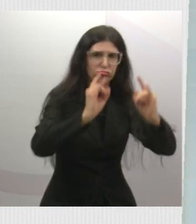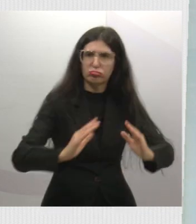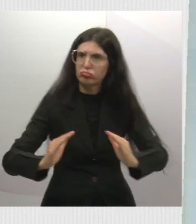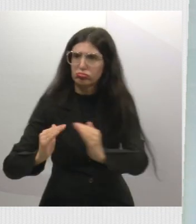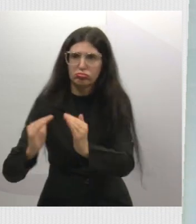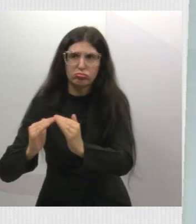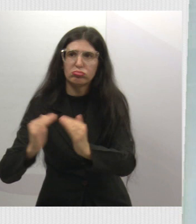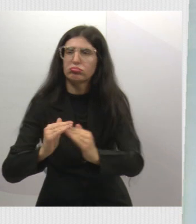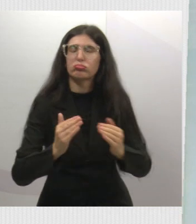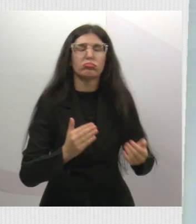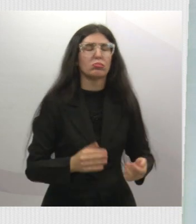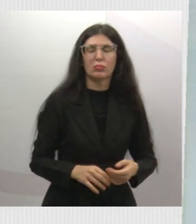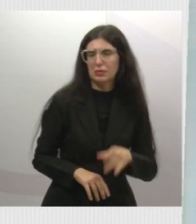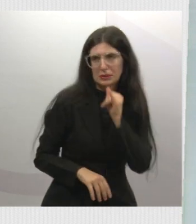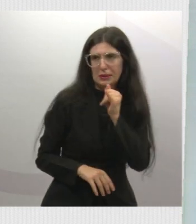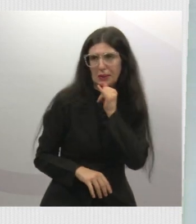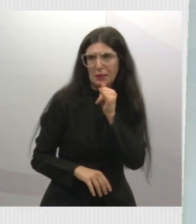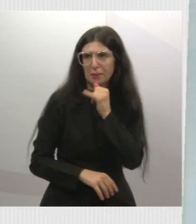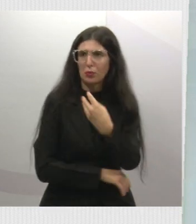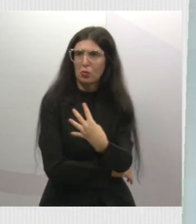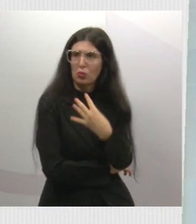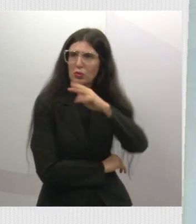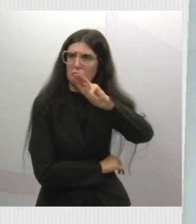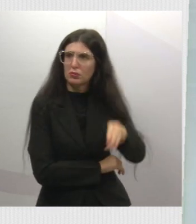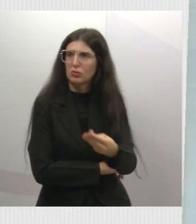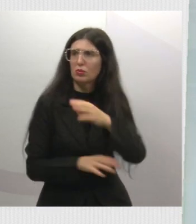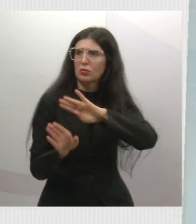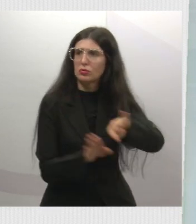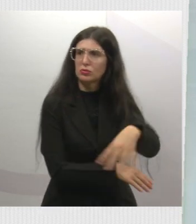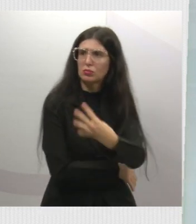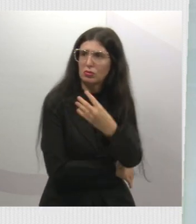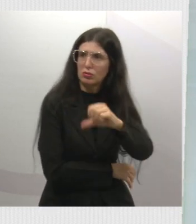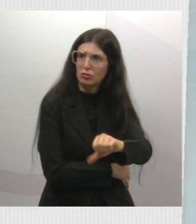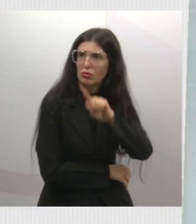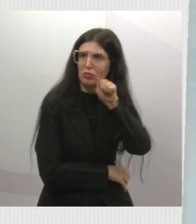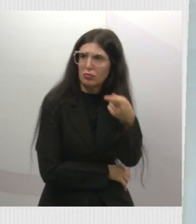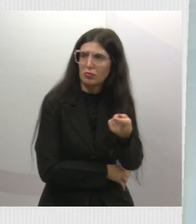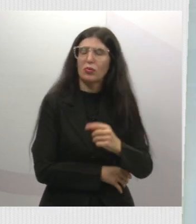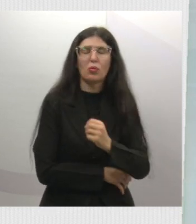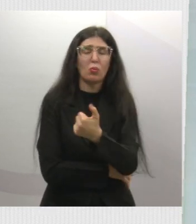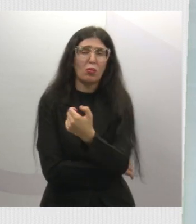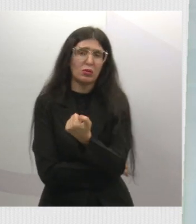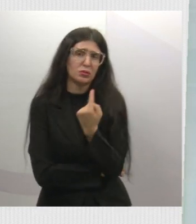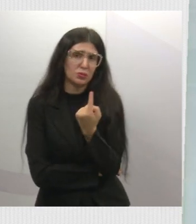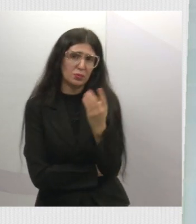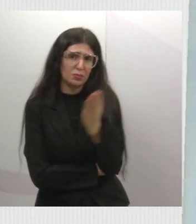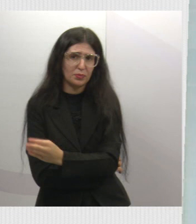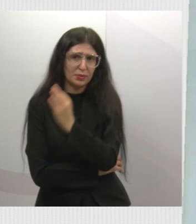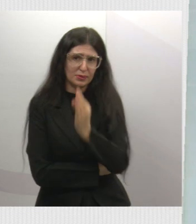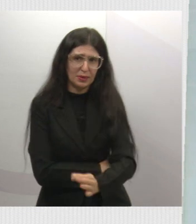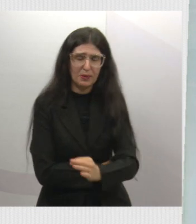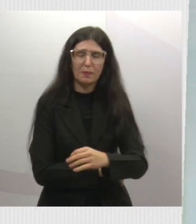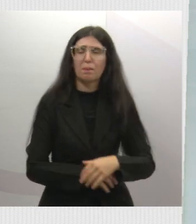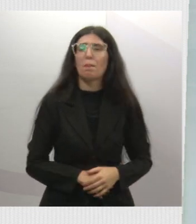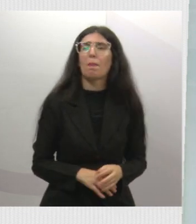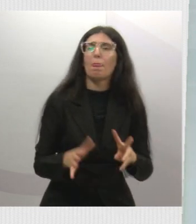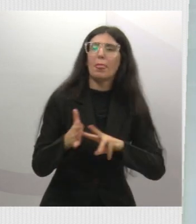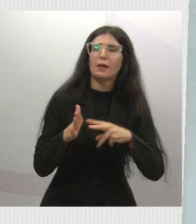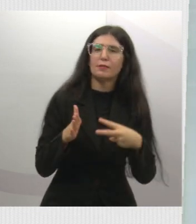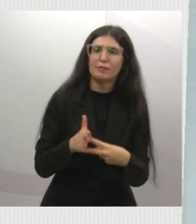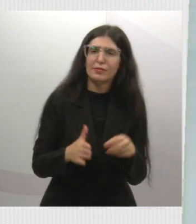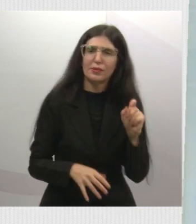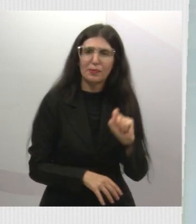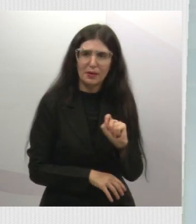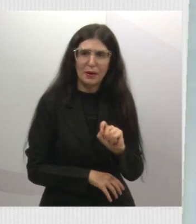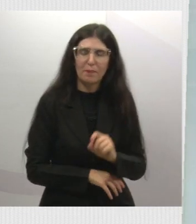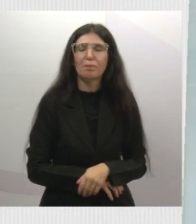até o quadrimestre 49.000, chegando a 1%. Essa alienação de bens nada mais é do